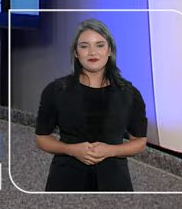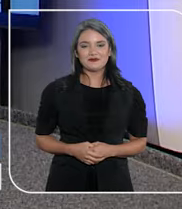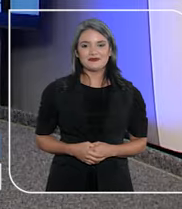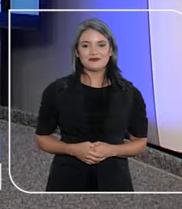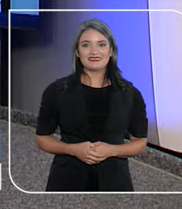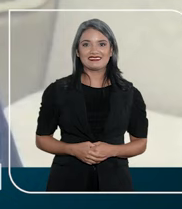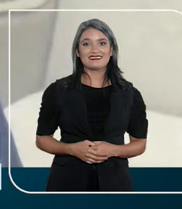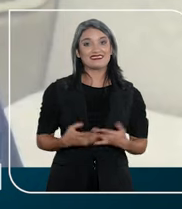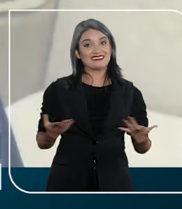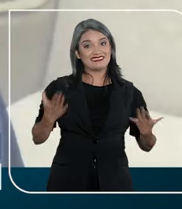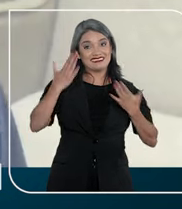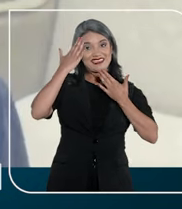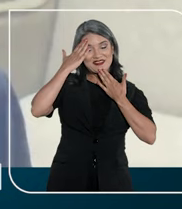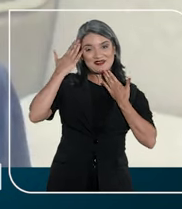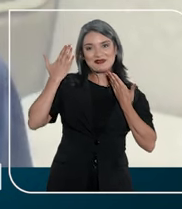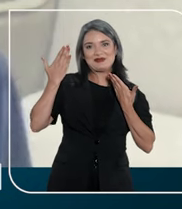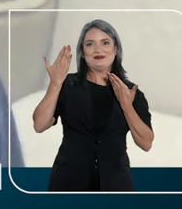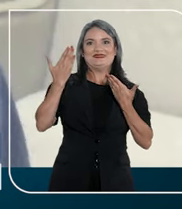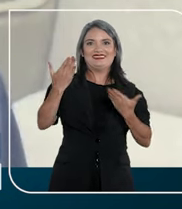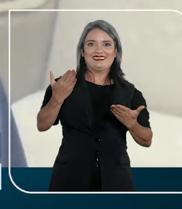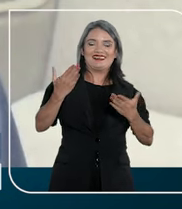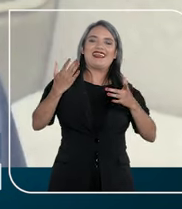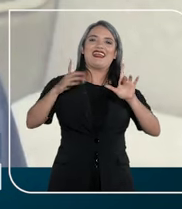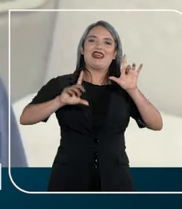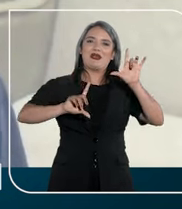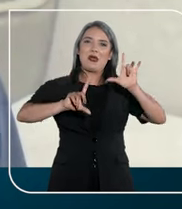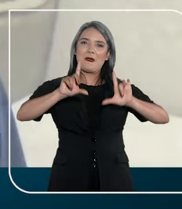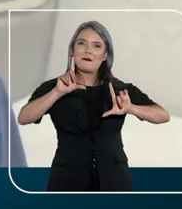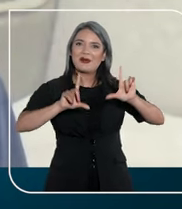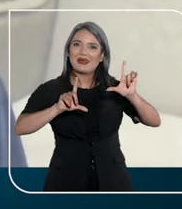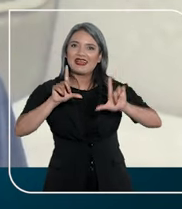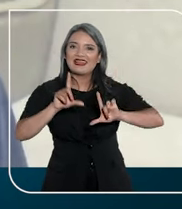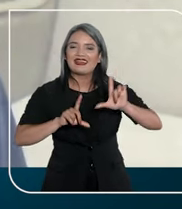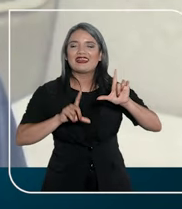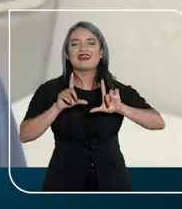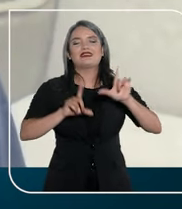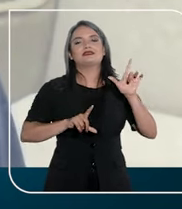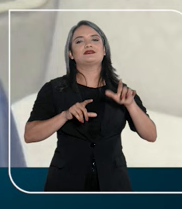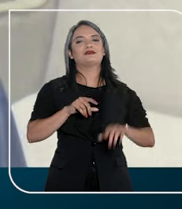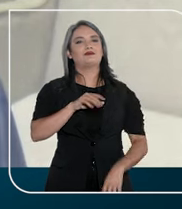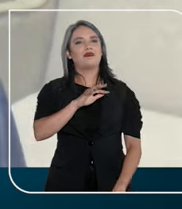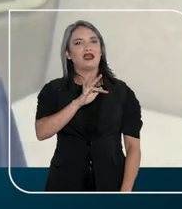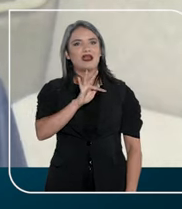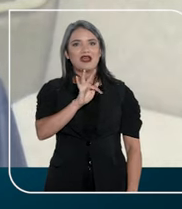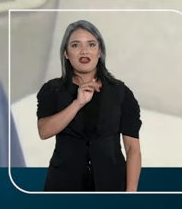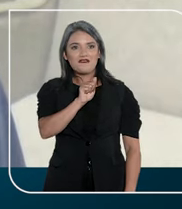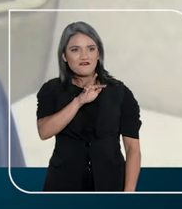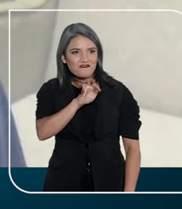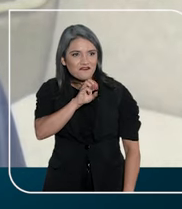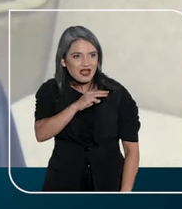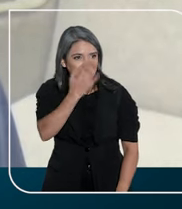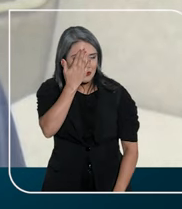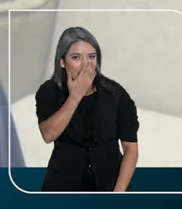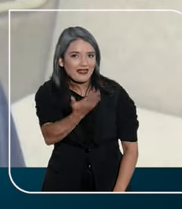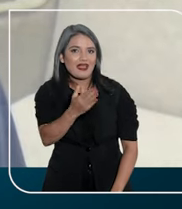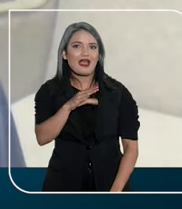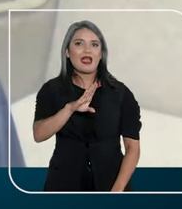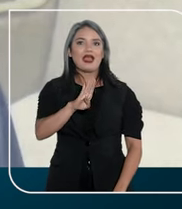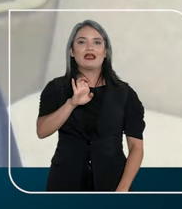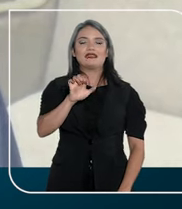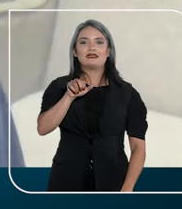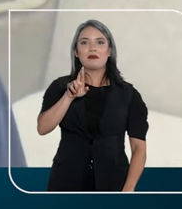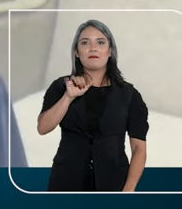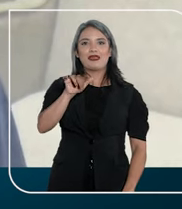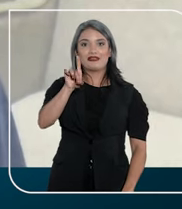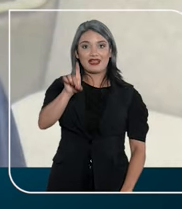Bom, eu só tenho a agradecer ao programa Entender Direito, a Fátima, ao Bernardo, que também fez esse convite,